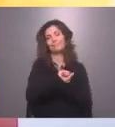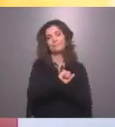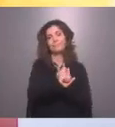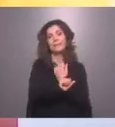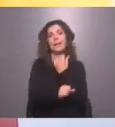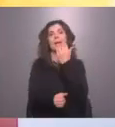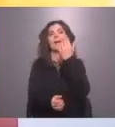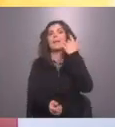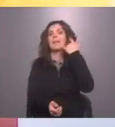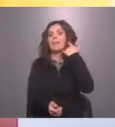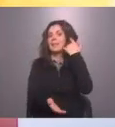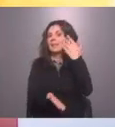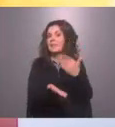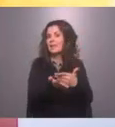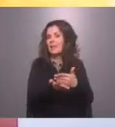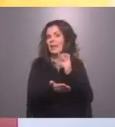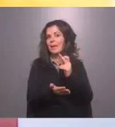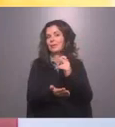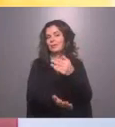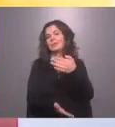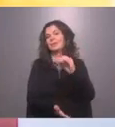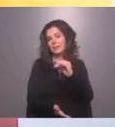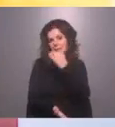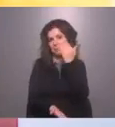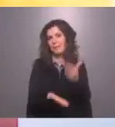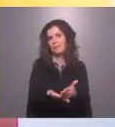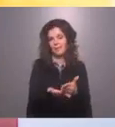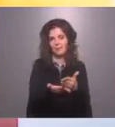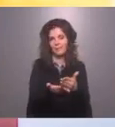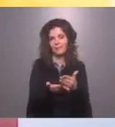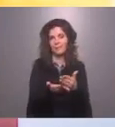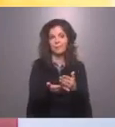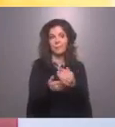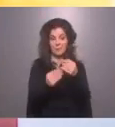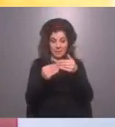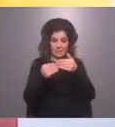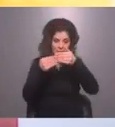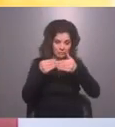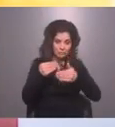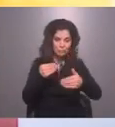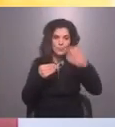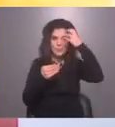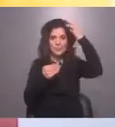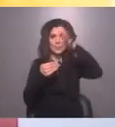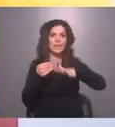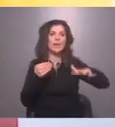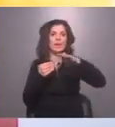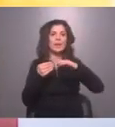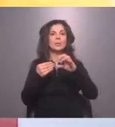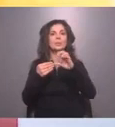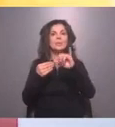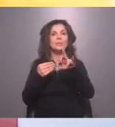que se completaram 70 anos. No primeiro ano do reinado de